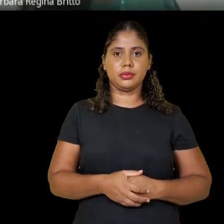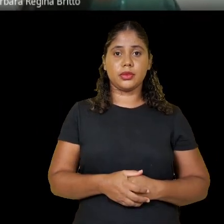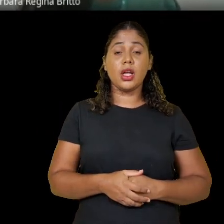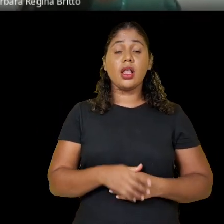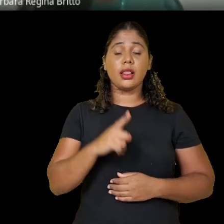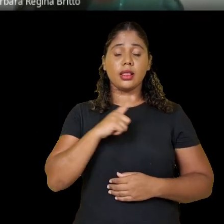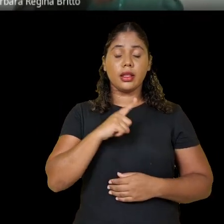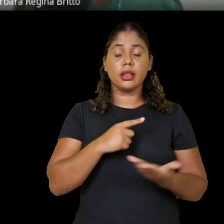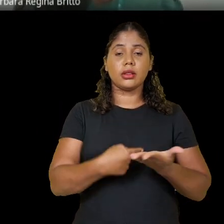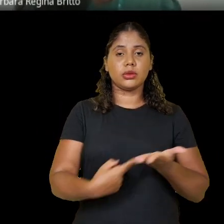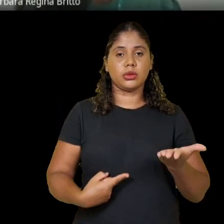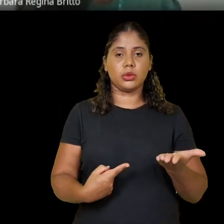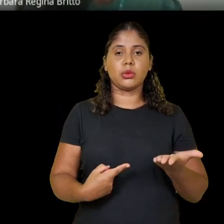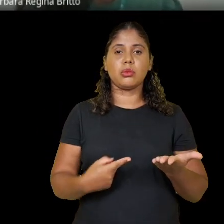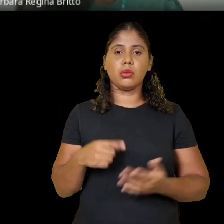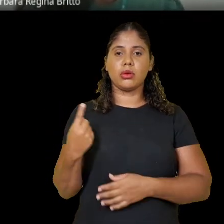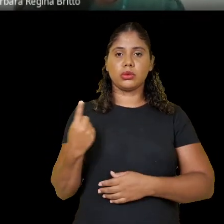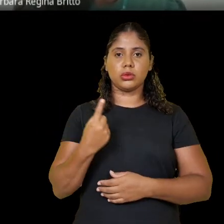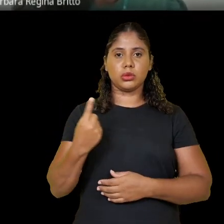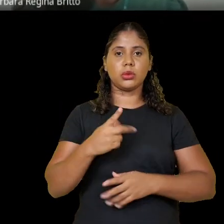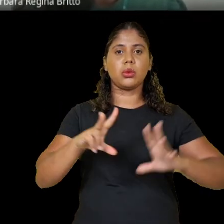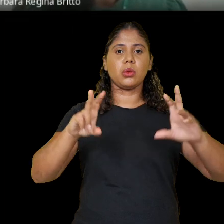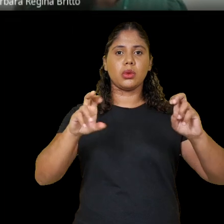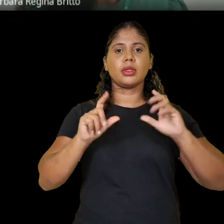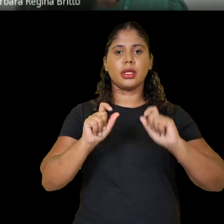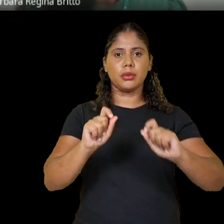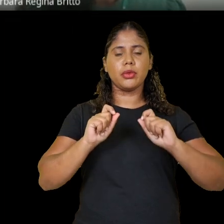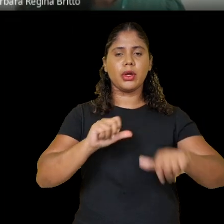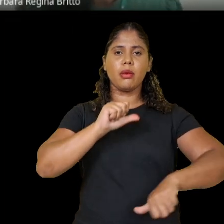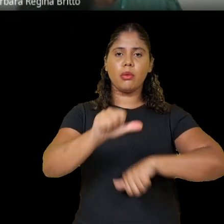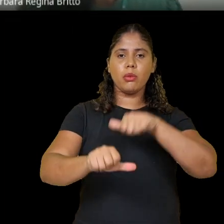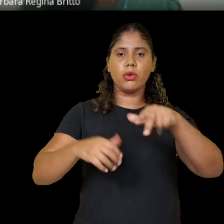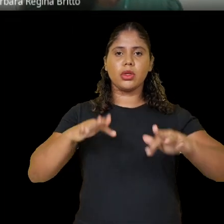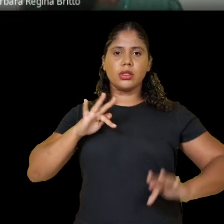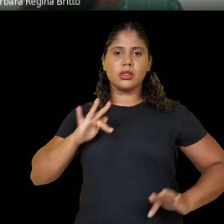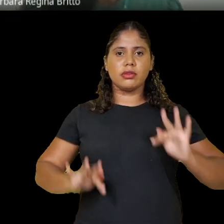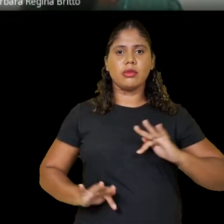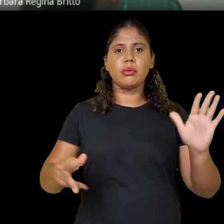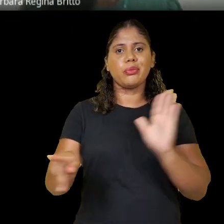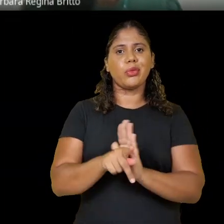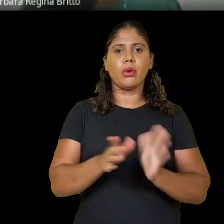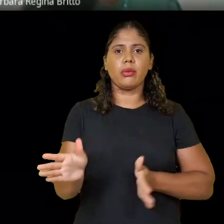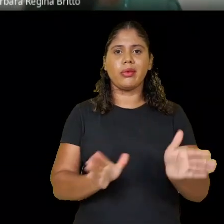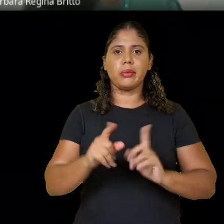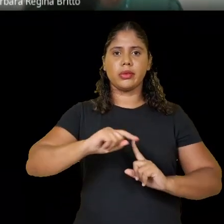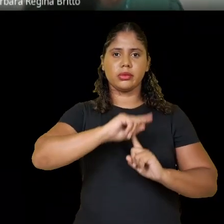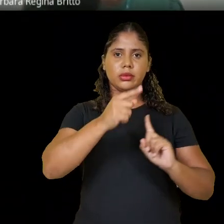saúde, dentro do módulo 1, com a temática alteração fisiológica da gravidez.